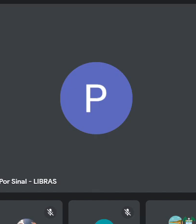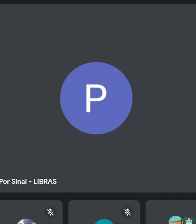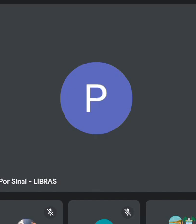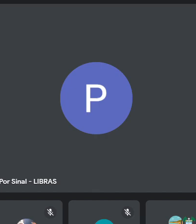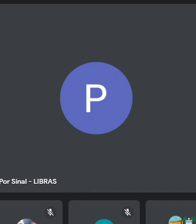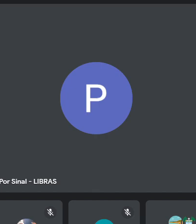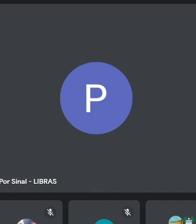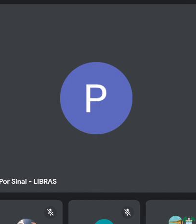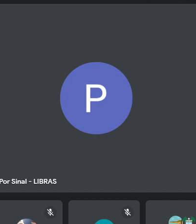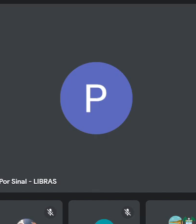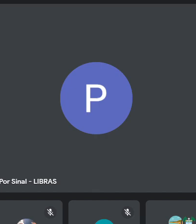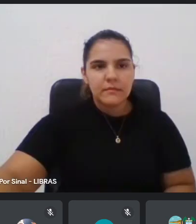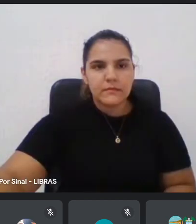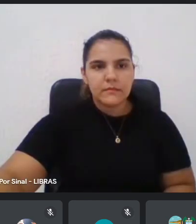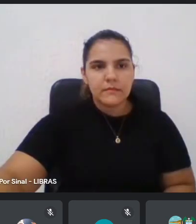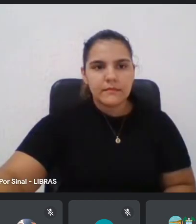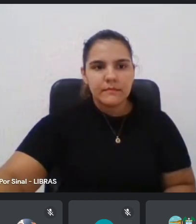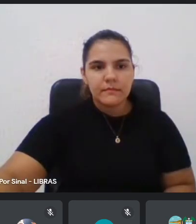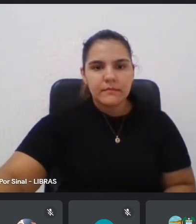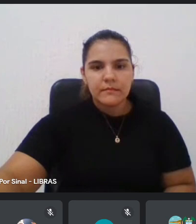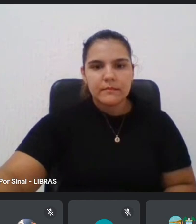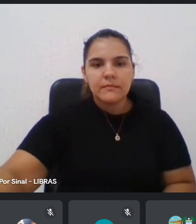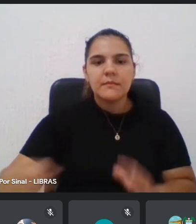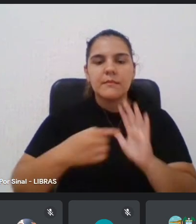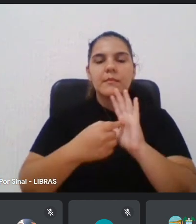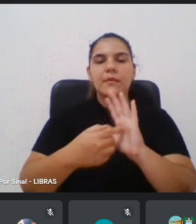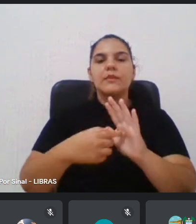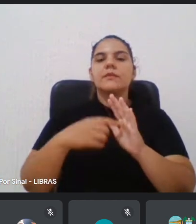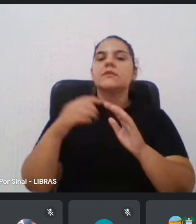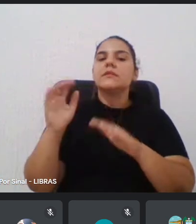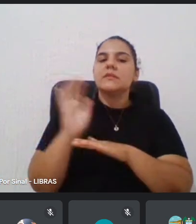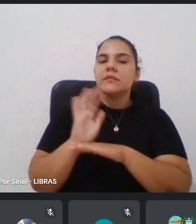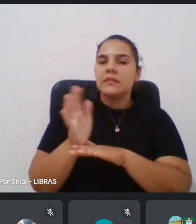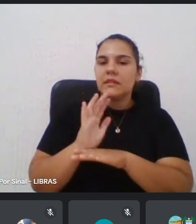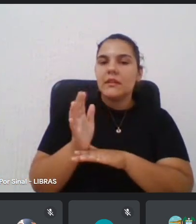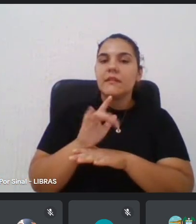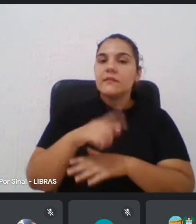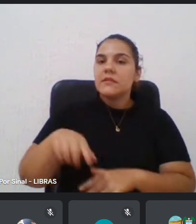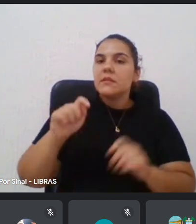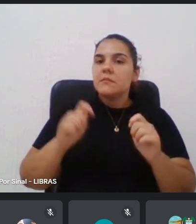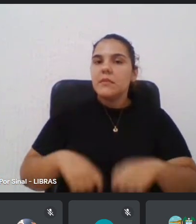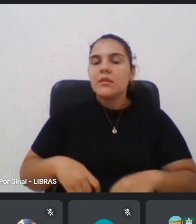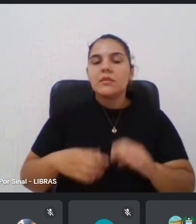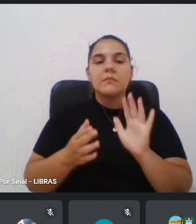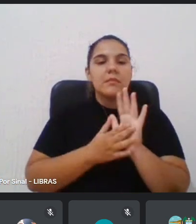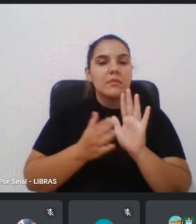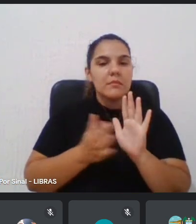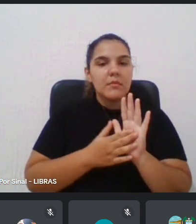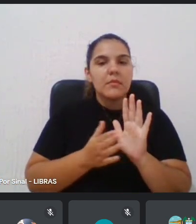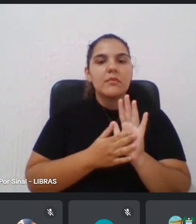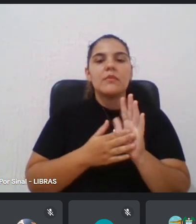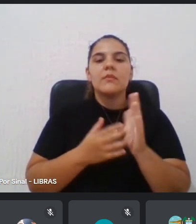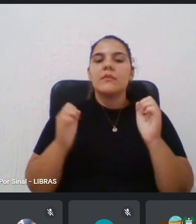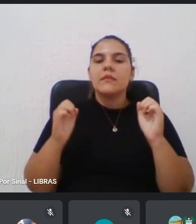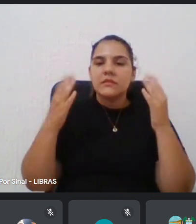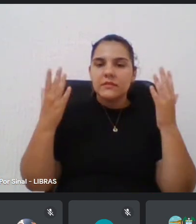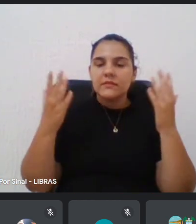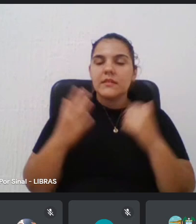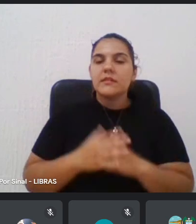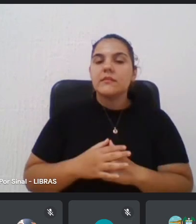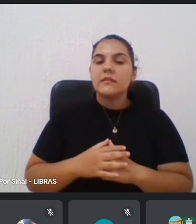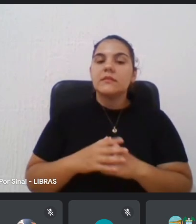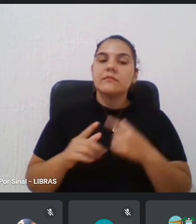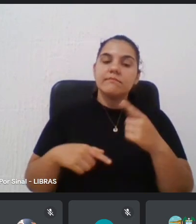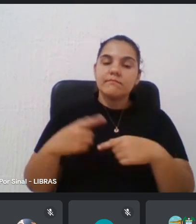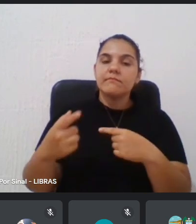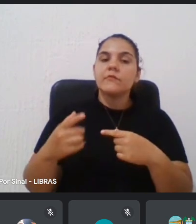mostra de cinema, então vocês podem propor um festival que vai acontecer na rua, um festival que seja itinerante e a partir disso colocar projeto nessa